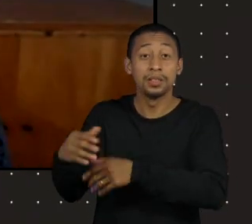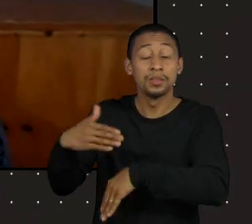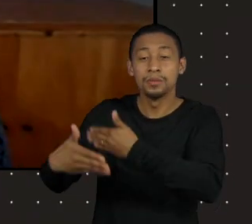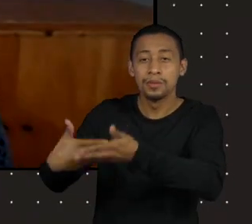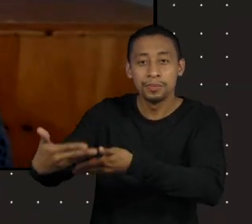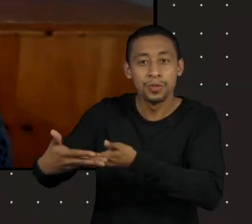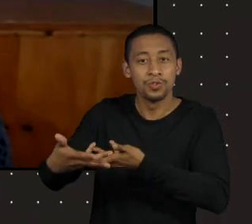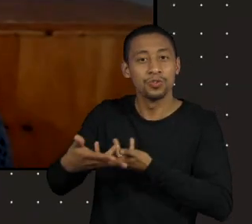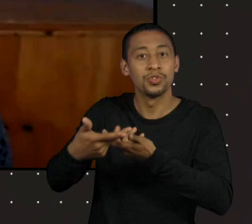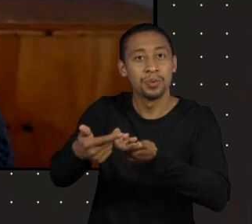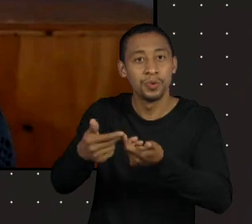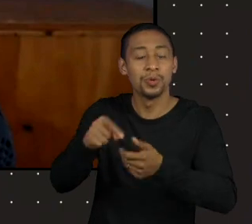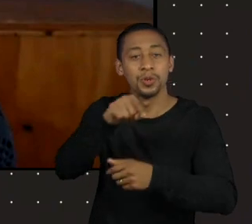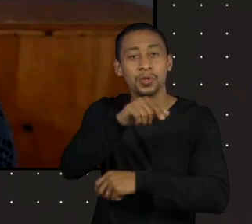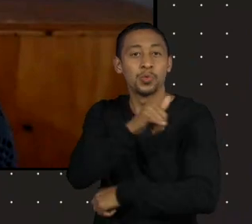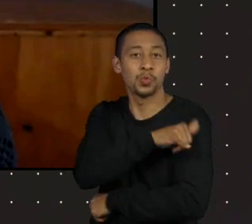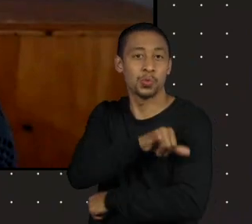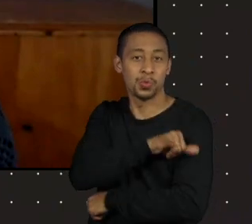para fazer um teste no Rio.